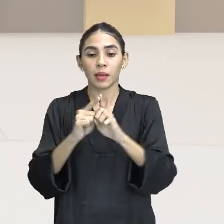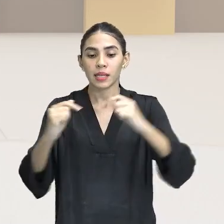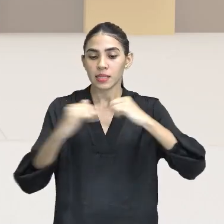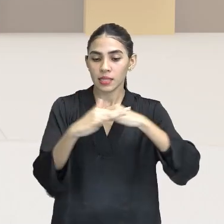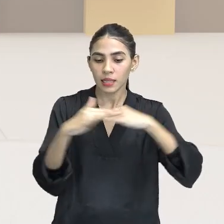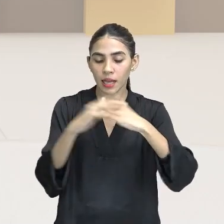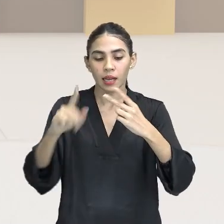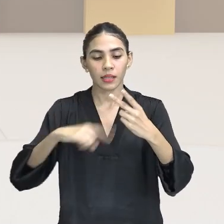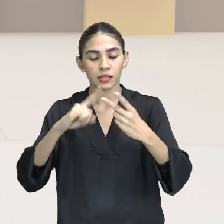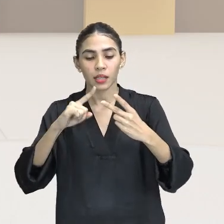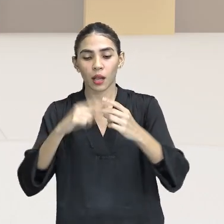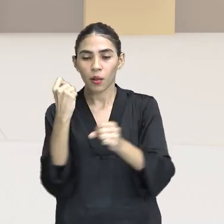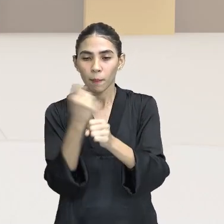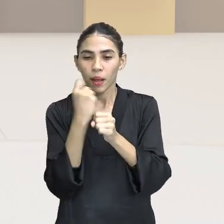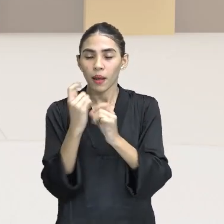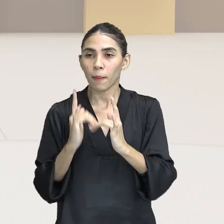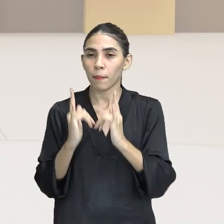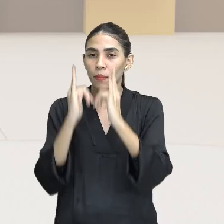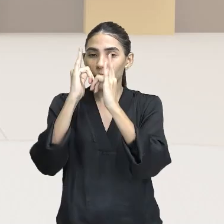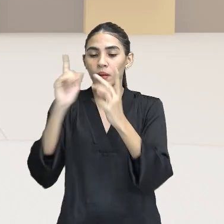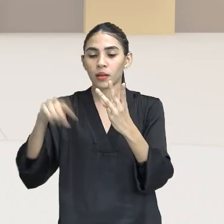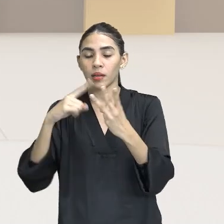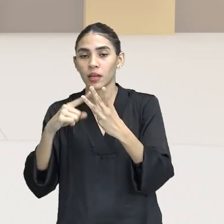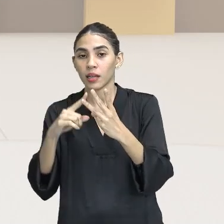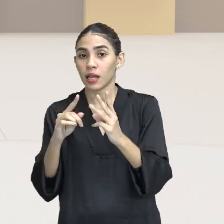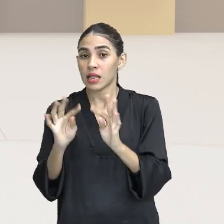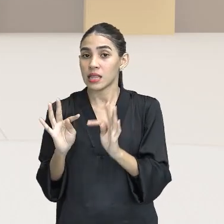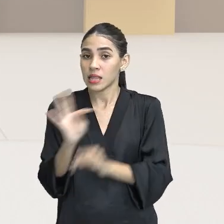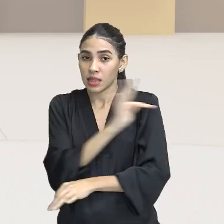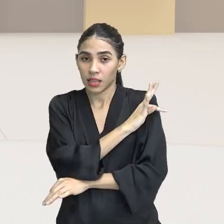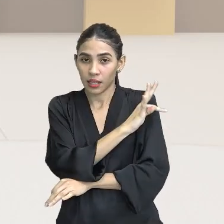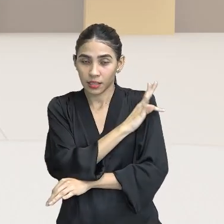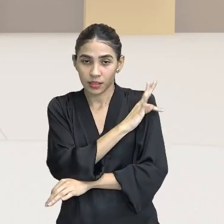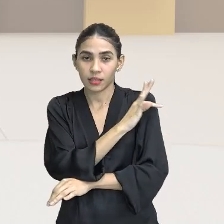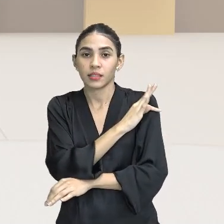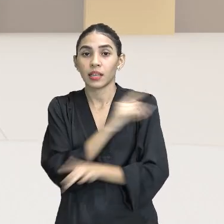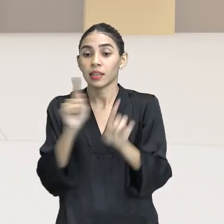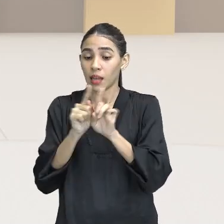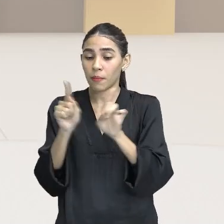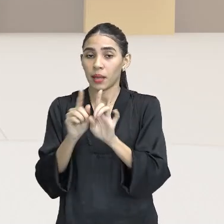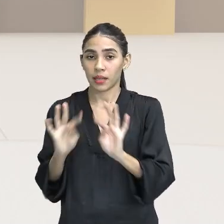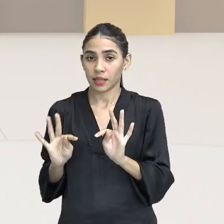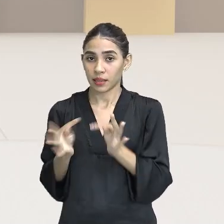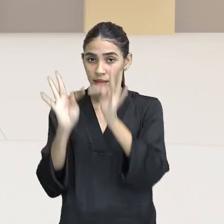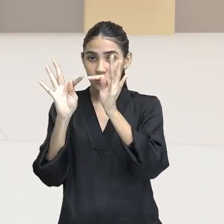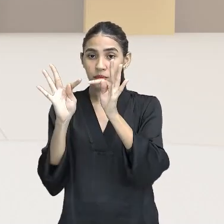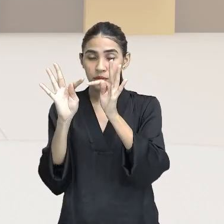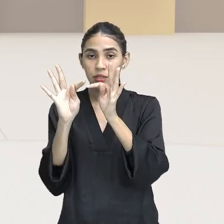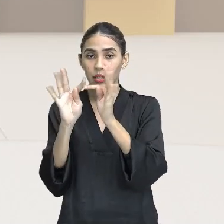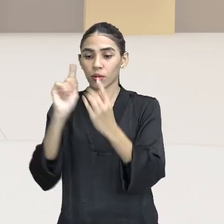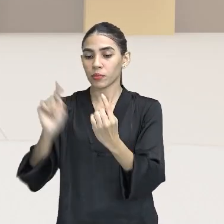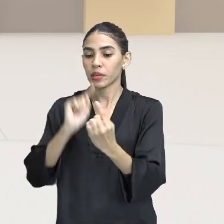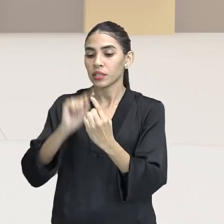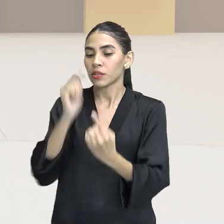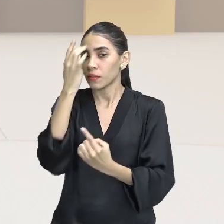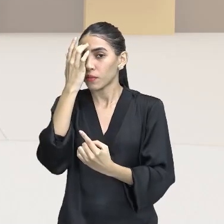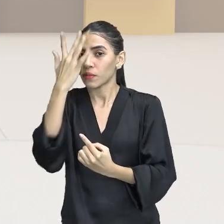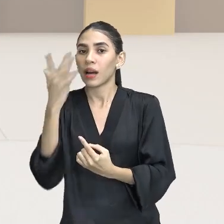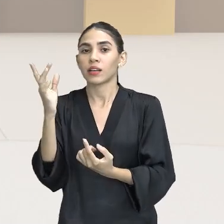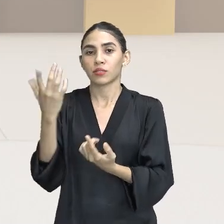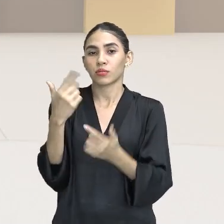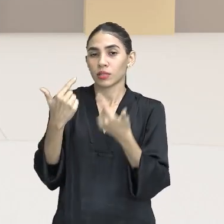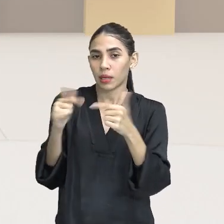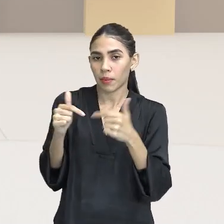cidades, com construções, com técnicas, com tecnologia para facilitar o seu